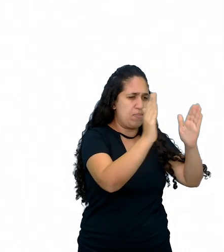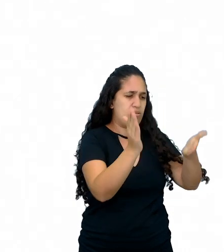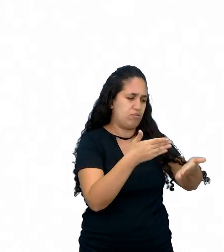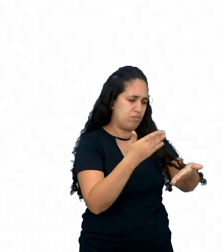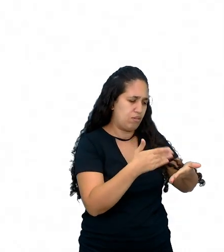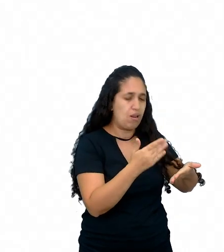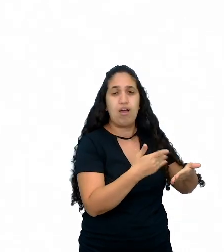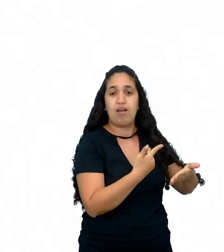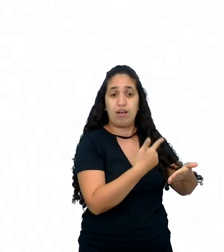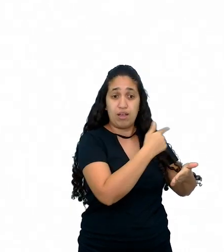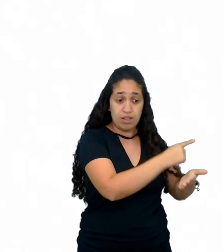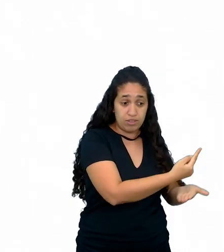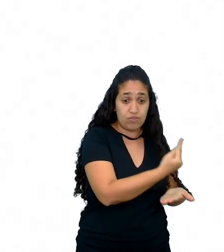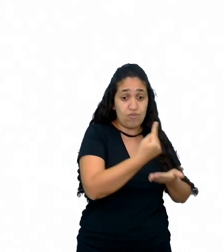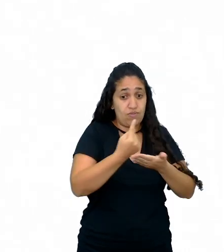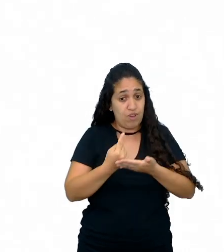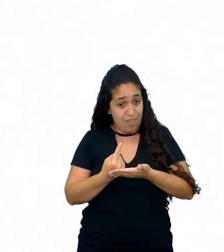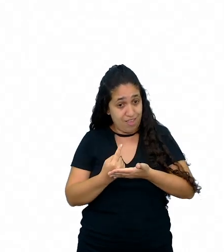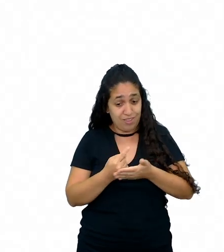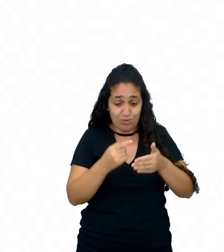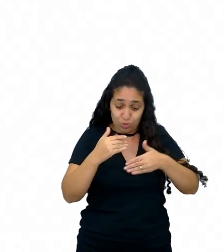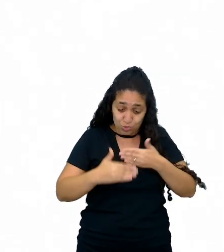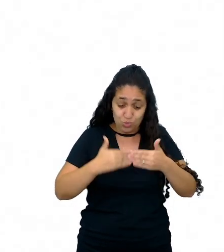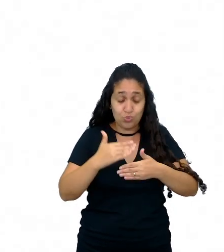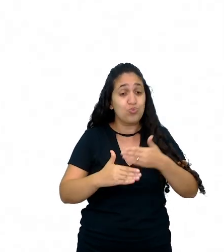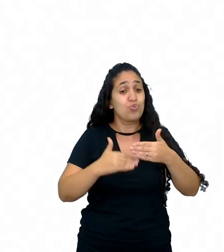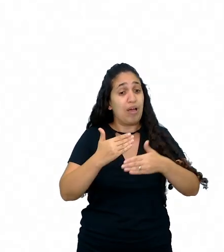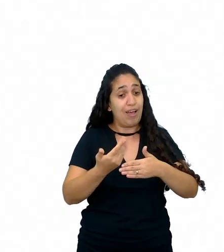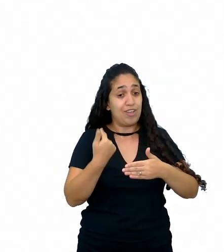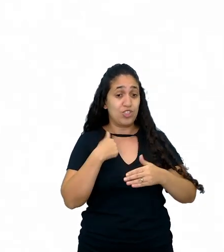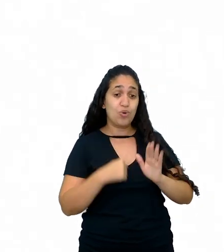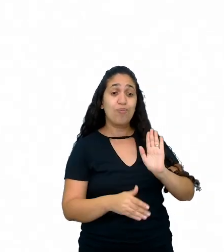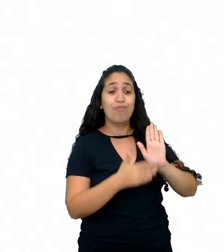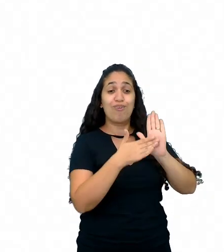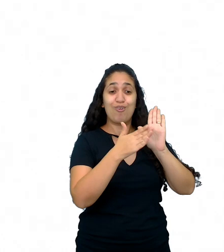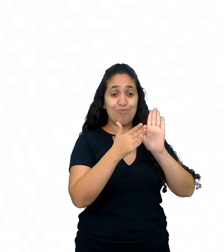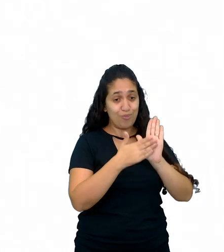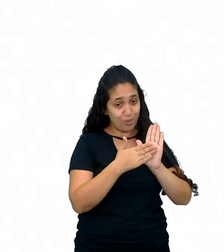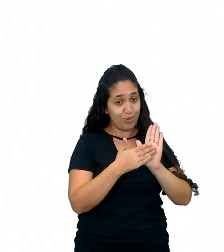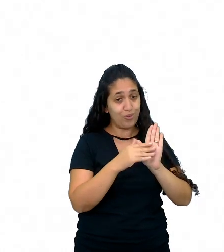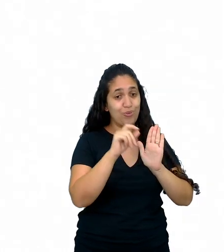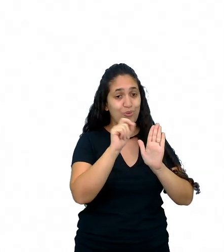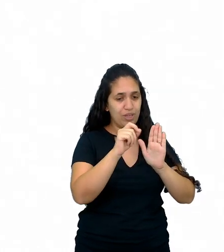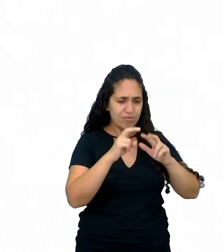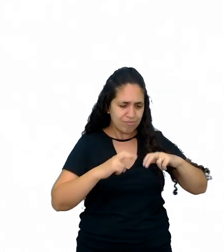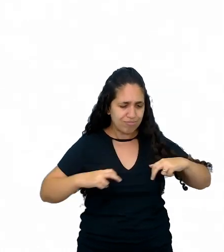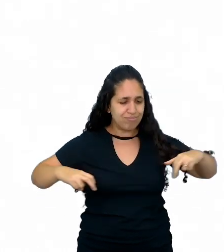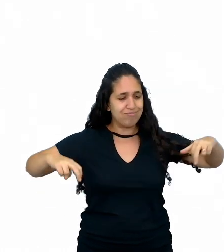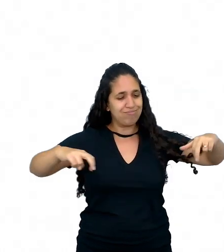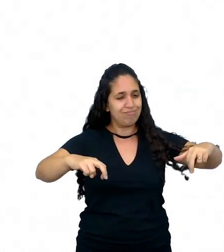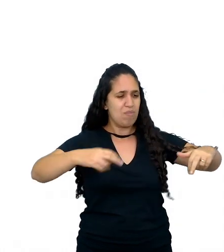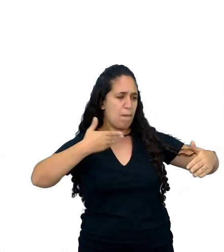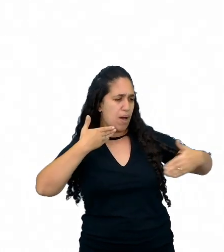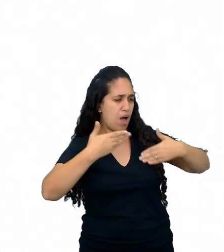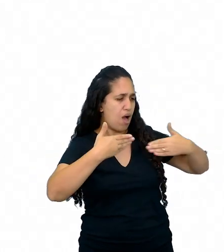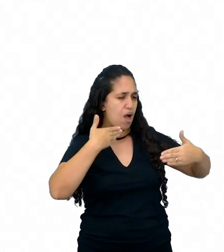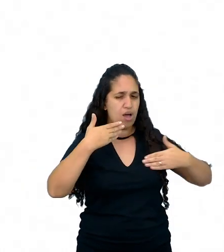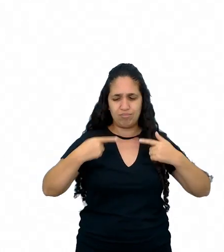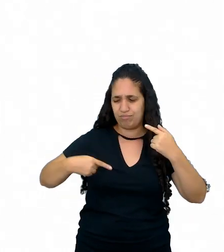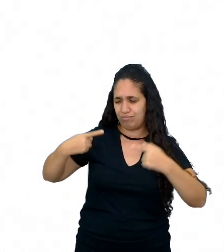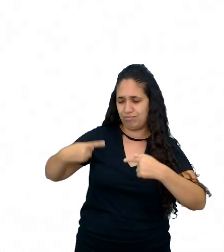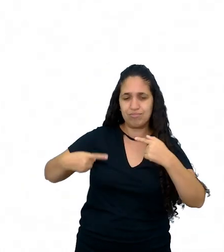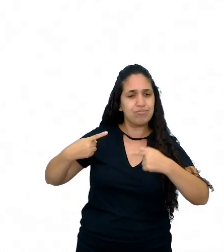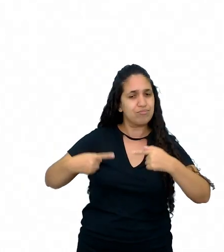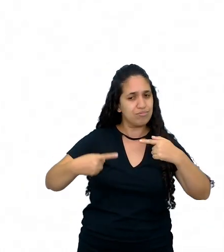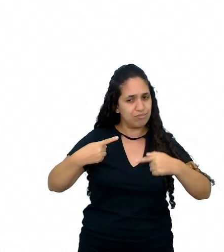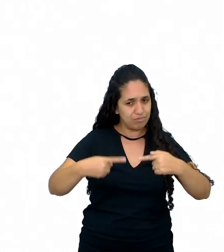e aí eles vêm, depois, durante a aula, eu proponho uma grande roda de conversa para os